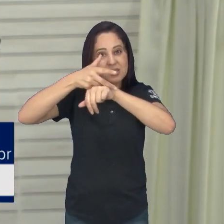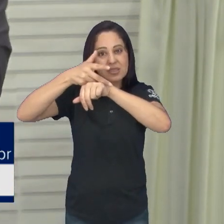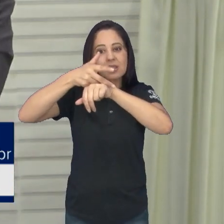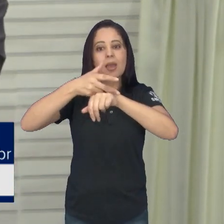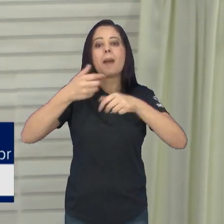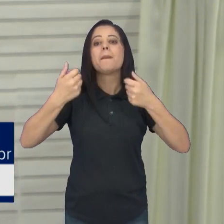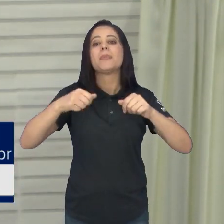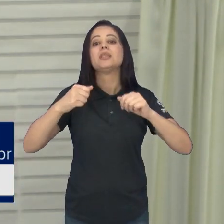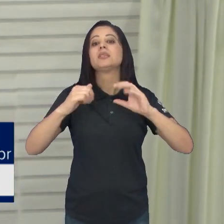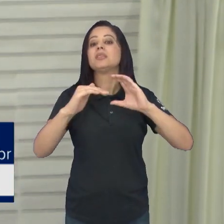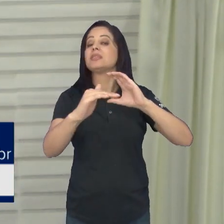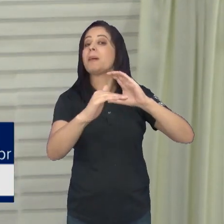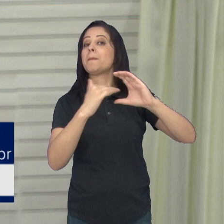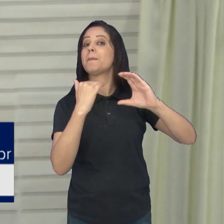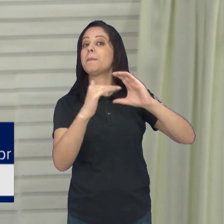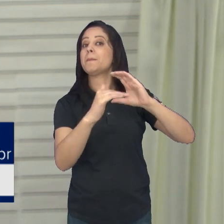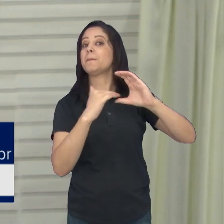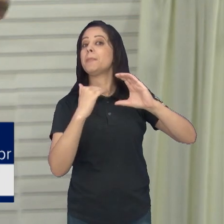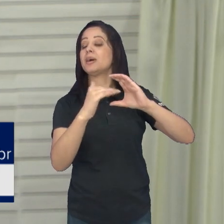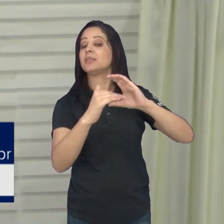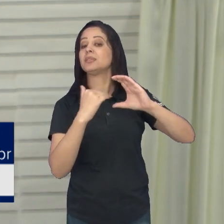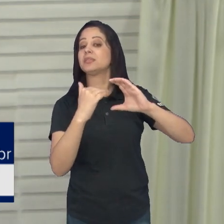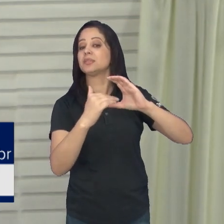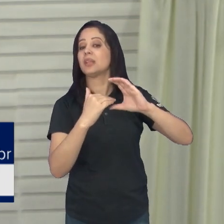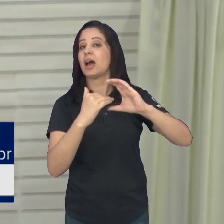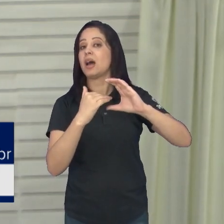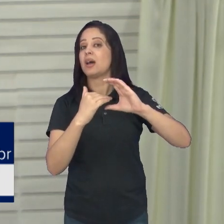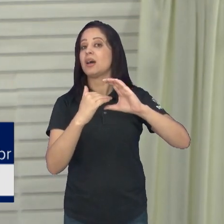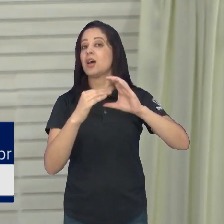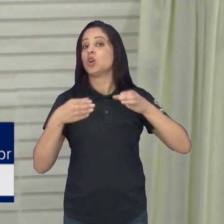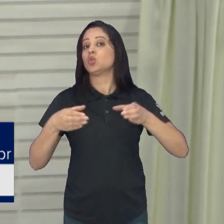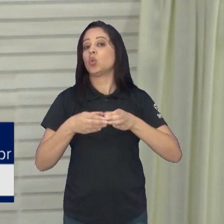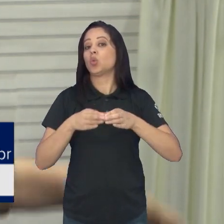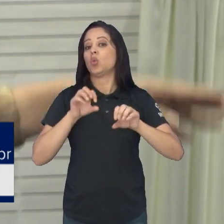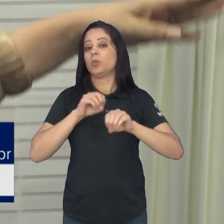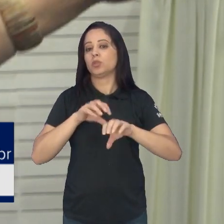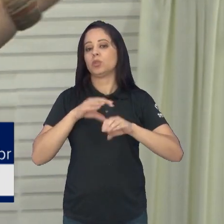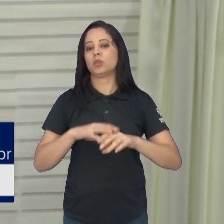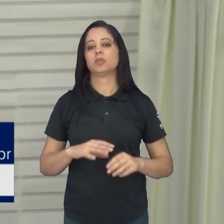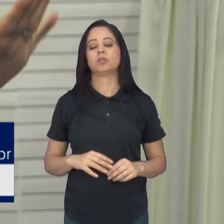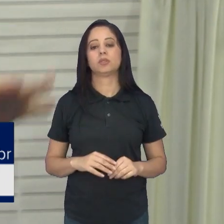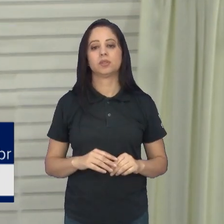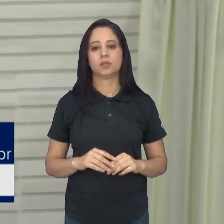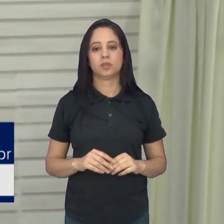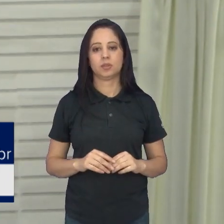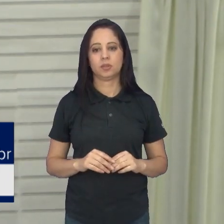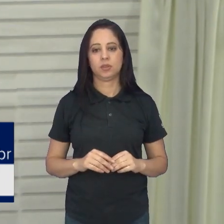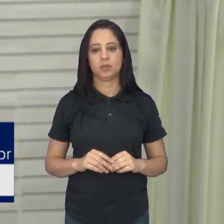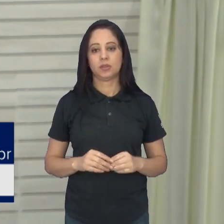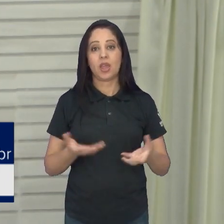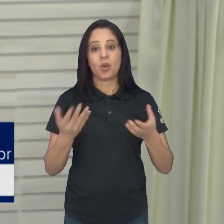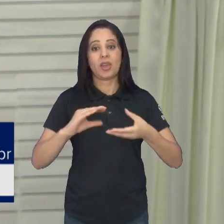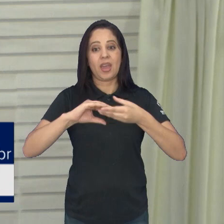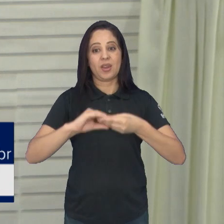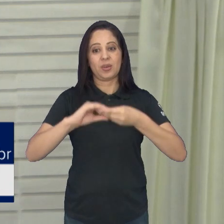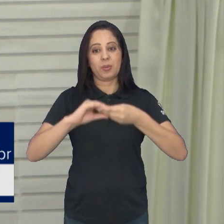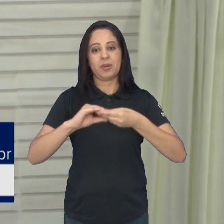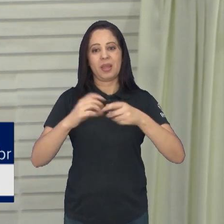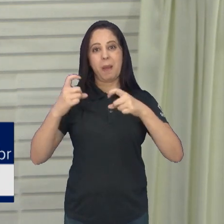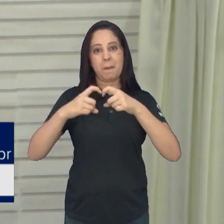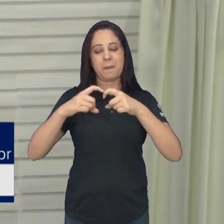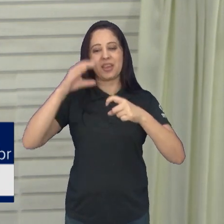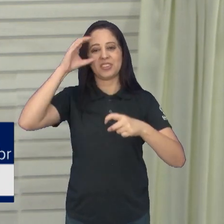sejam enviadas para a Comissão de Educação. Eu queria aqui cumprimentar o doutor